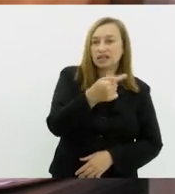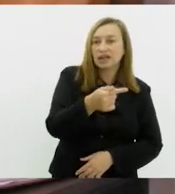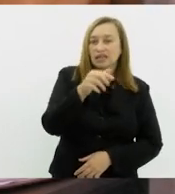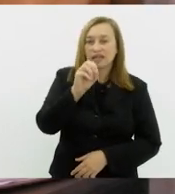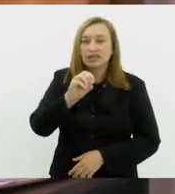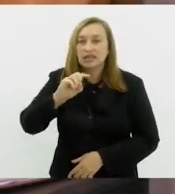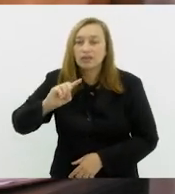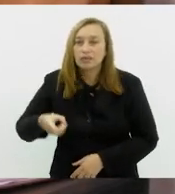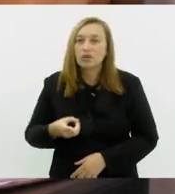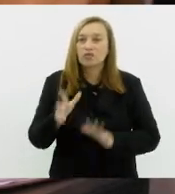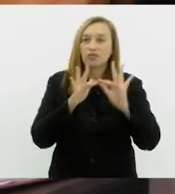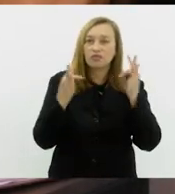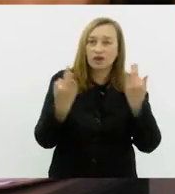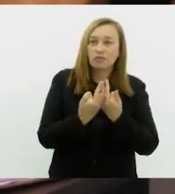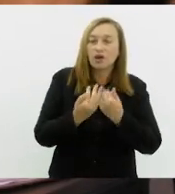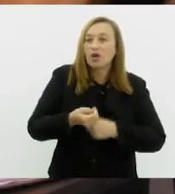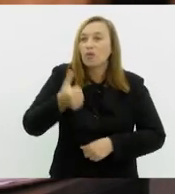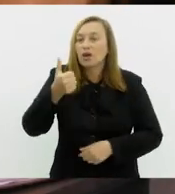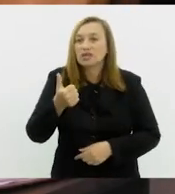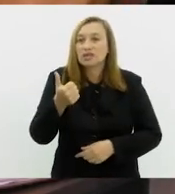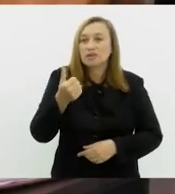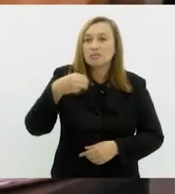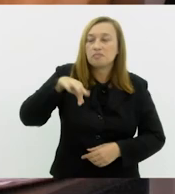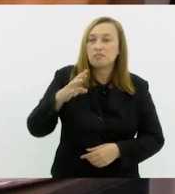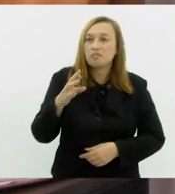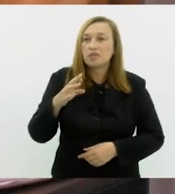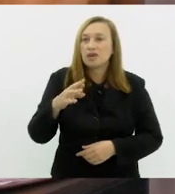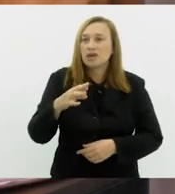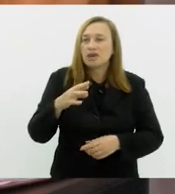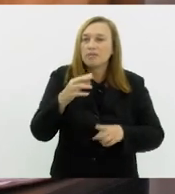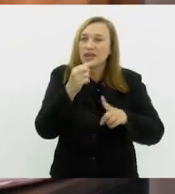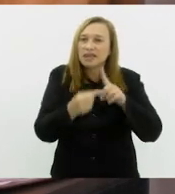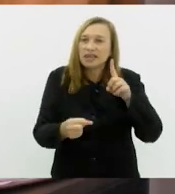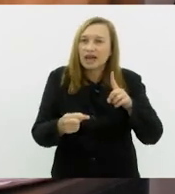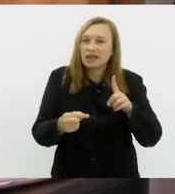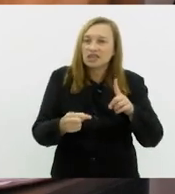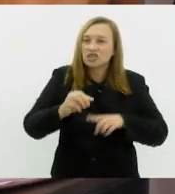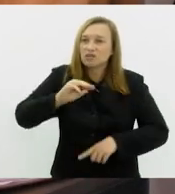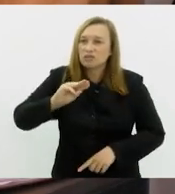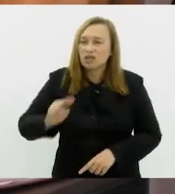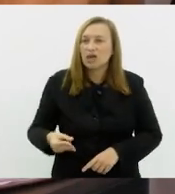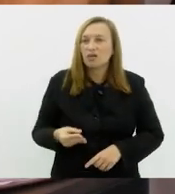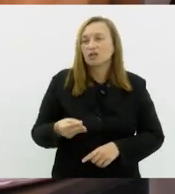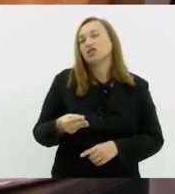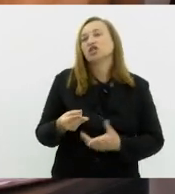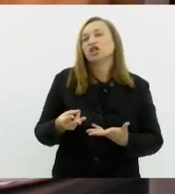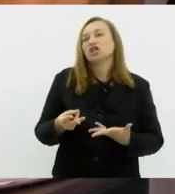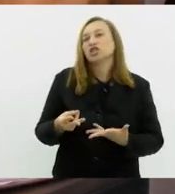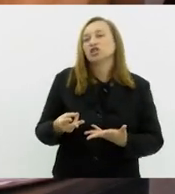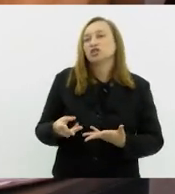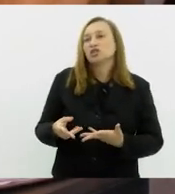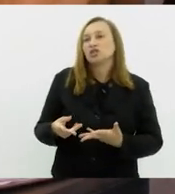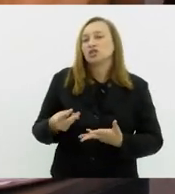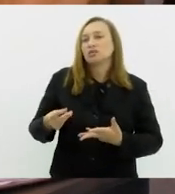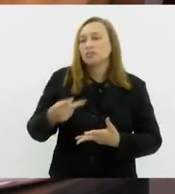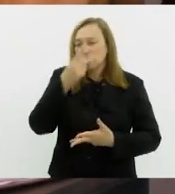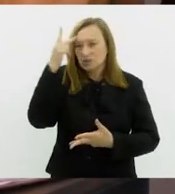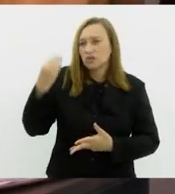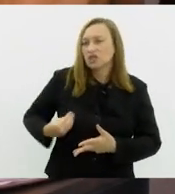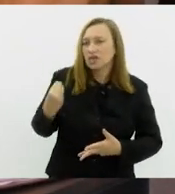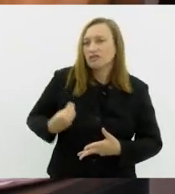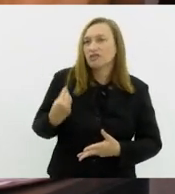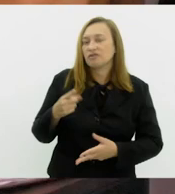gente tem quase 500.000 de habitantes e a gente tem apenas quatro CRAS. Então, serviços básicos, como acesso ao